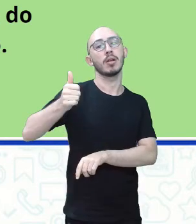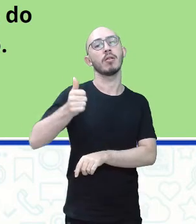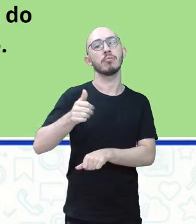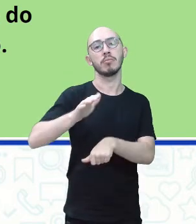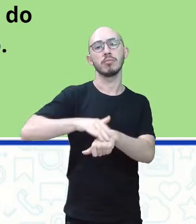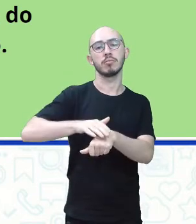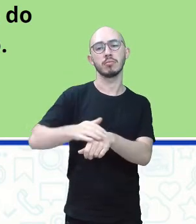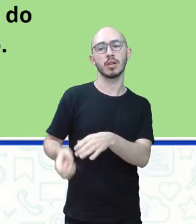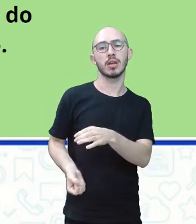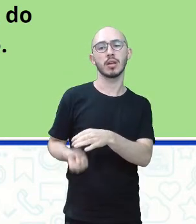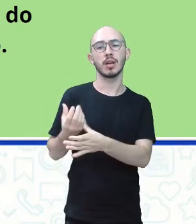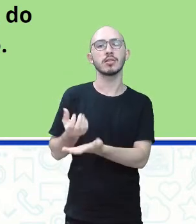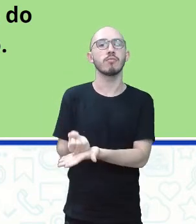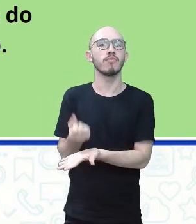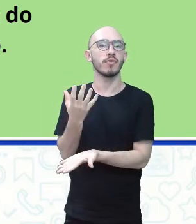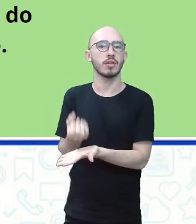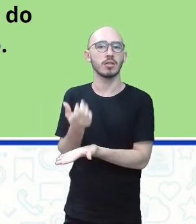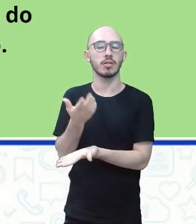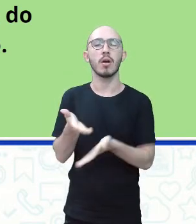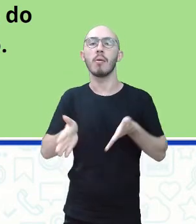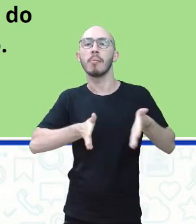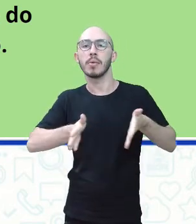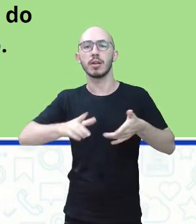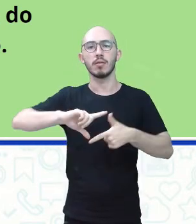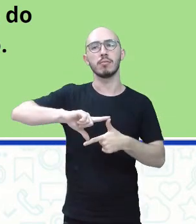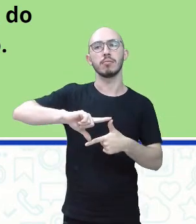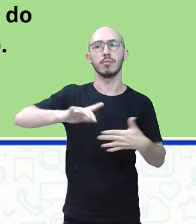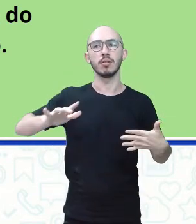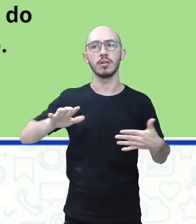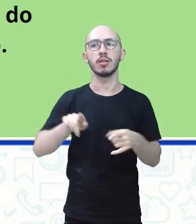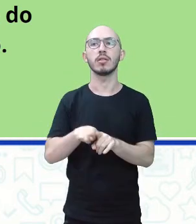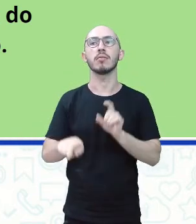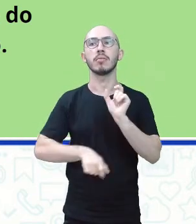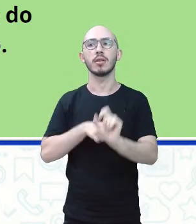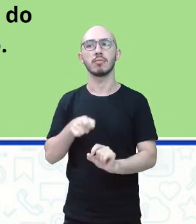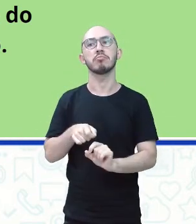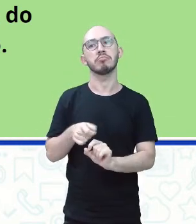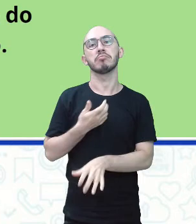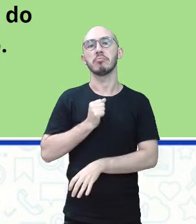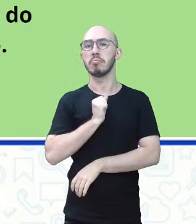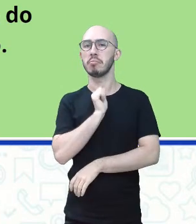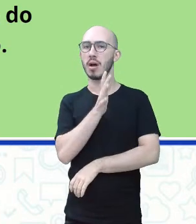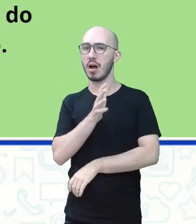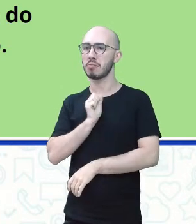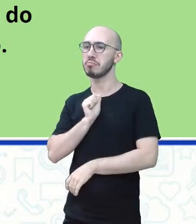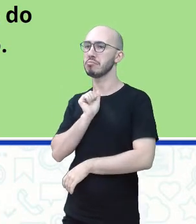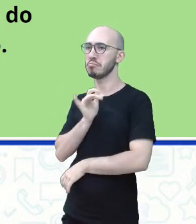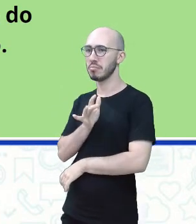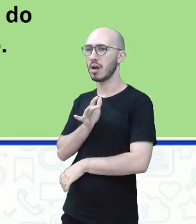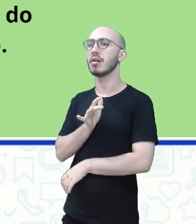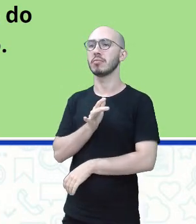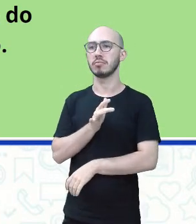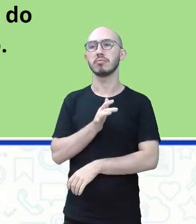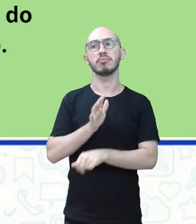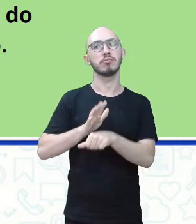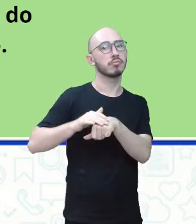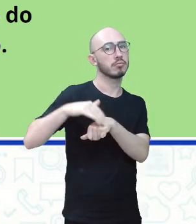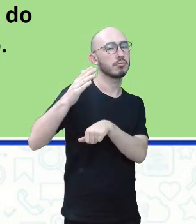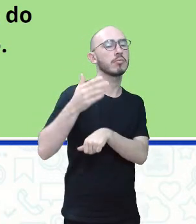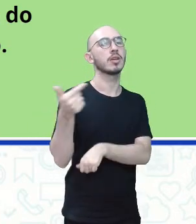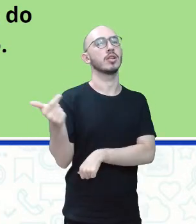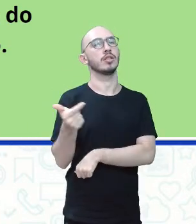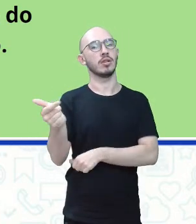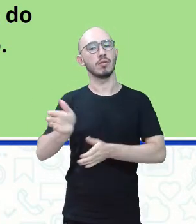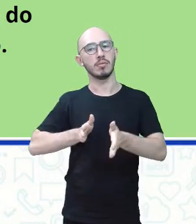ficcionista do modernismo e prosador de maior notabilidade na segunda fase do